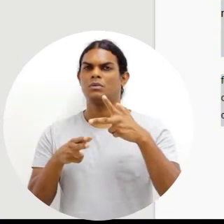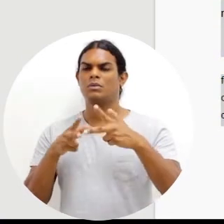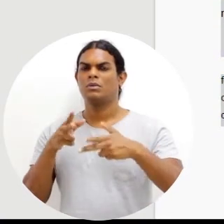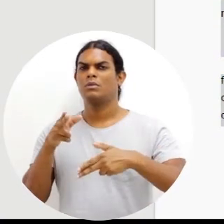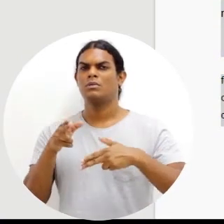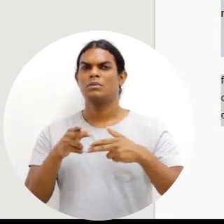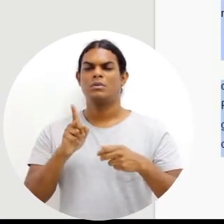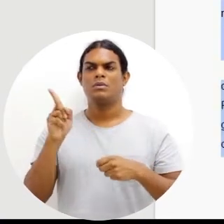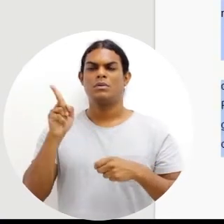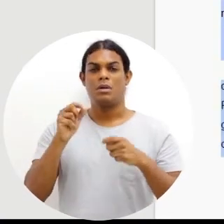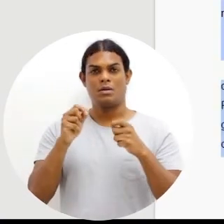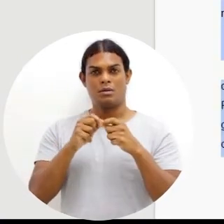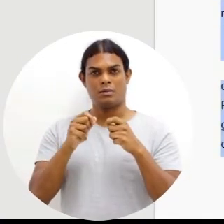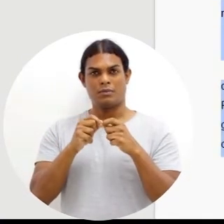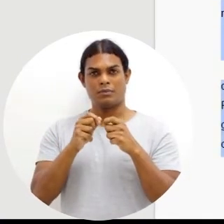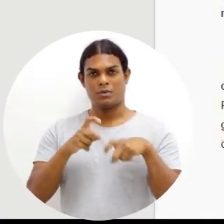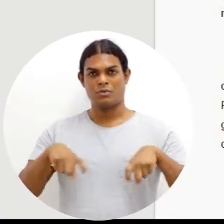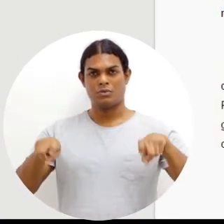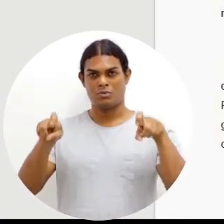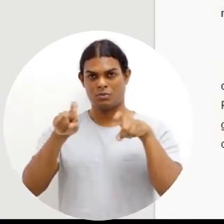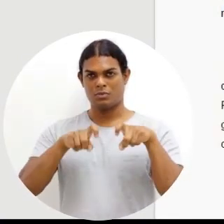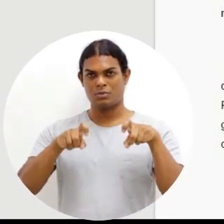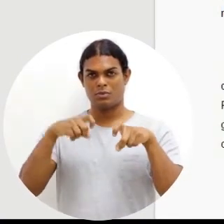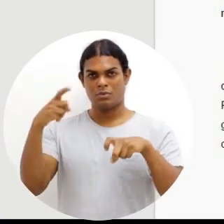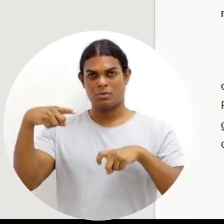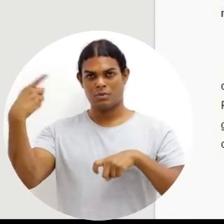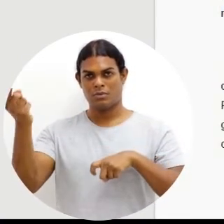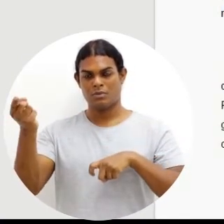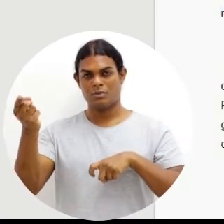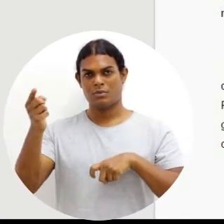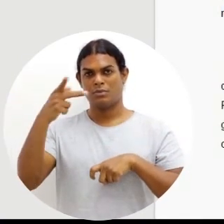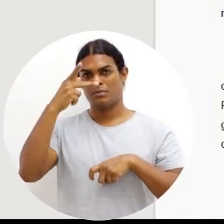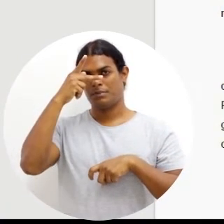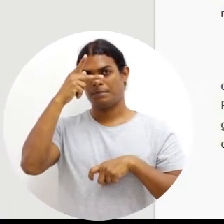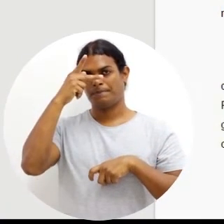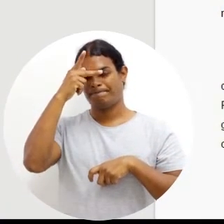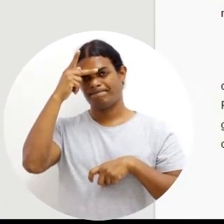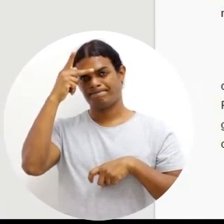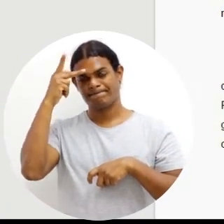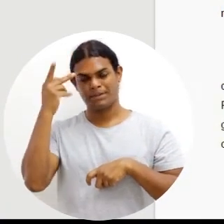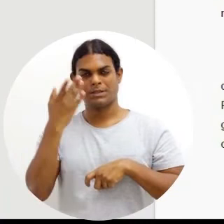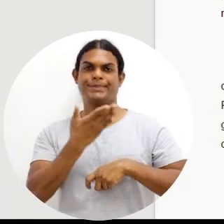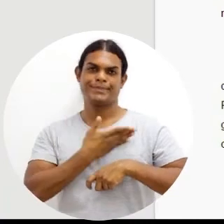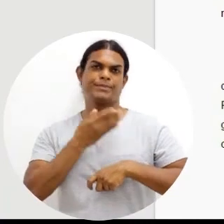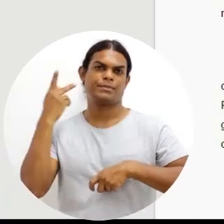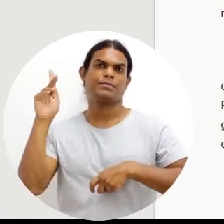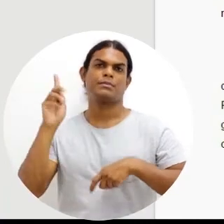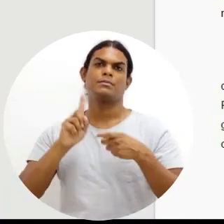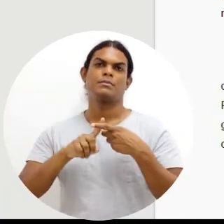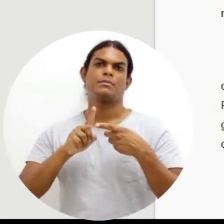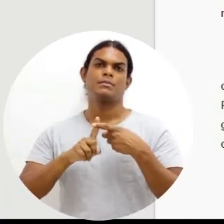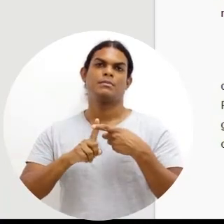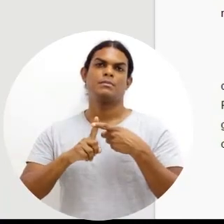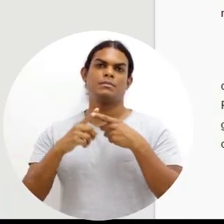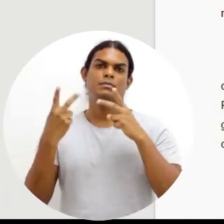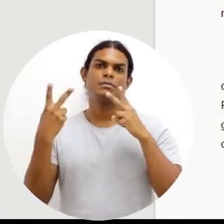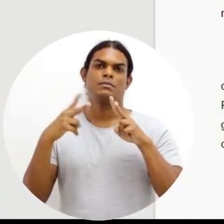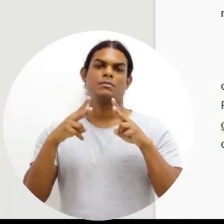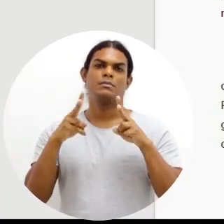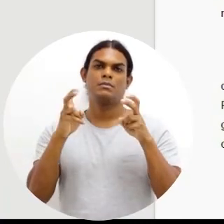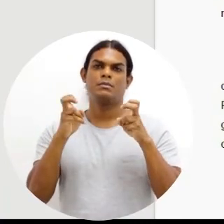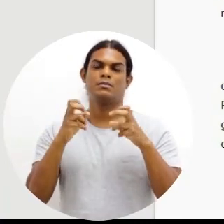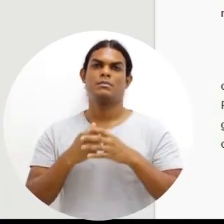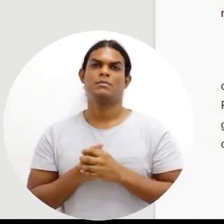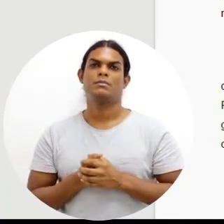mim no chat. Então, esse é um processo de interação em que a gente não tem uma lacuna de tempo aí. As